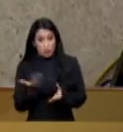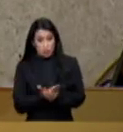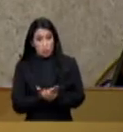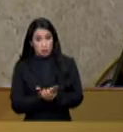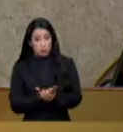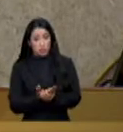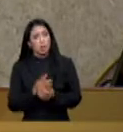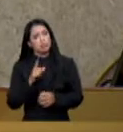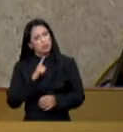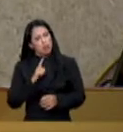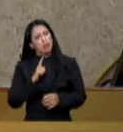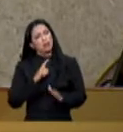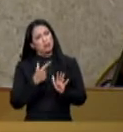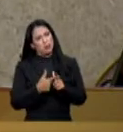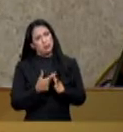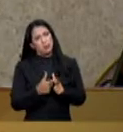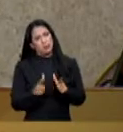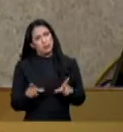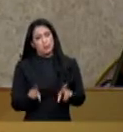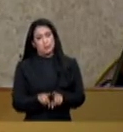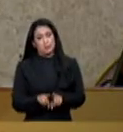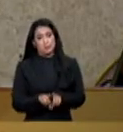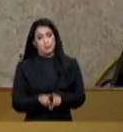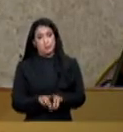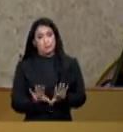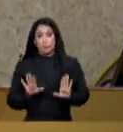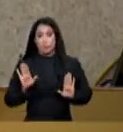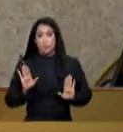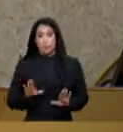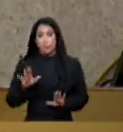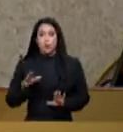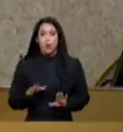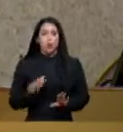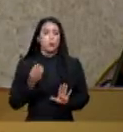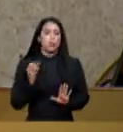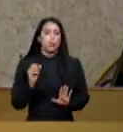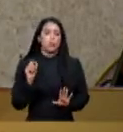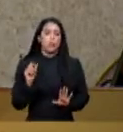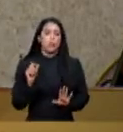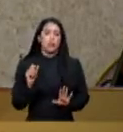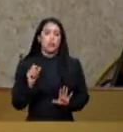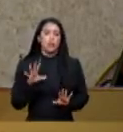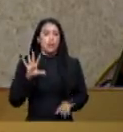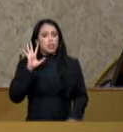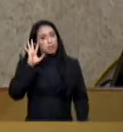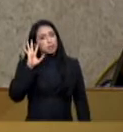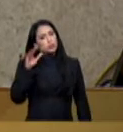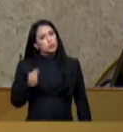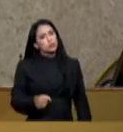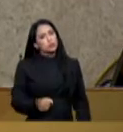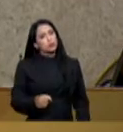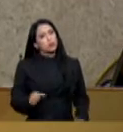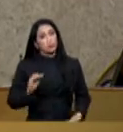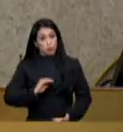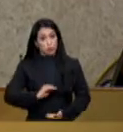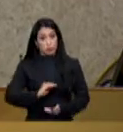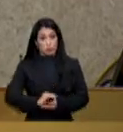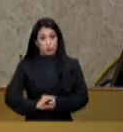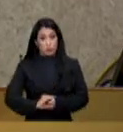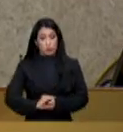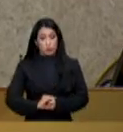elas trazem esses problemas. Então, como a ideia é a primazia da solução da questão de fundo, eu